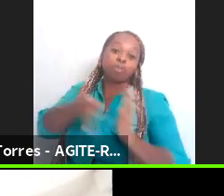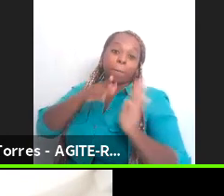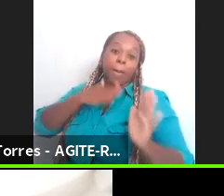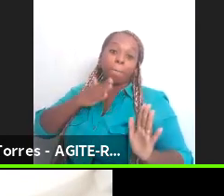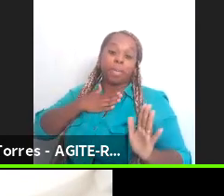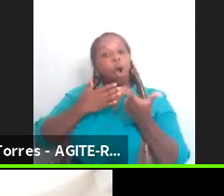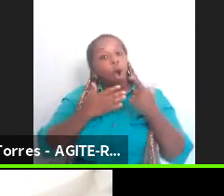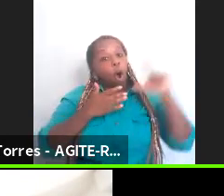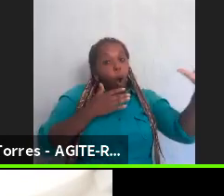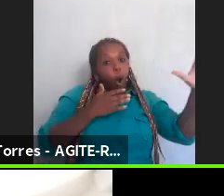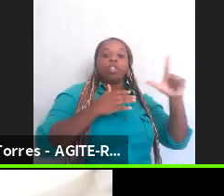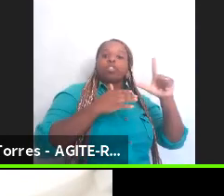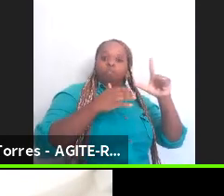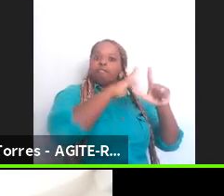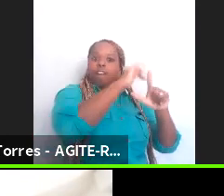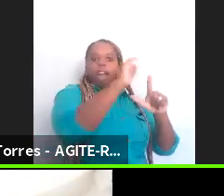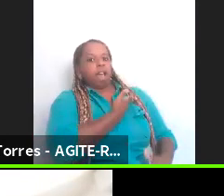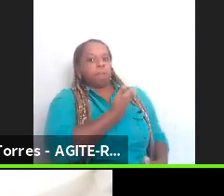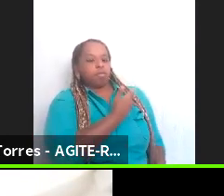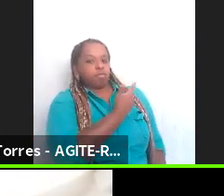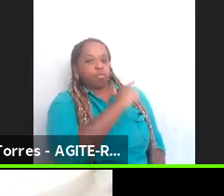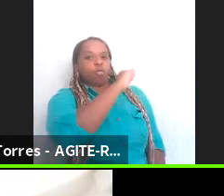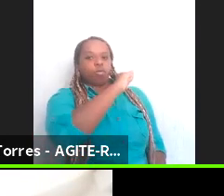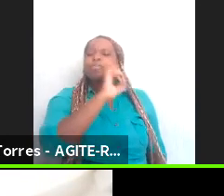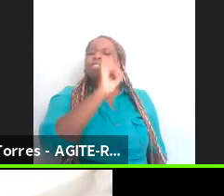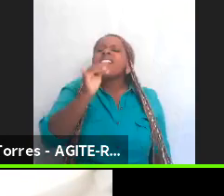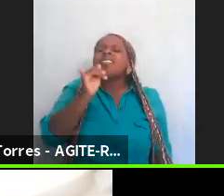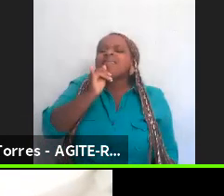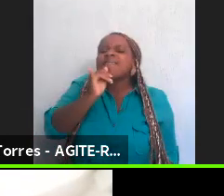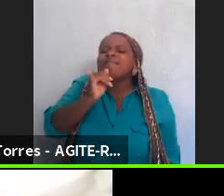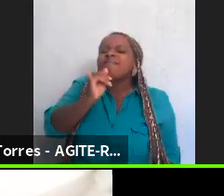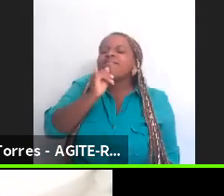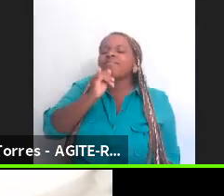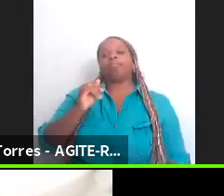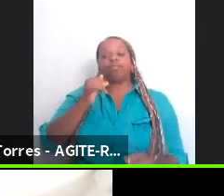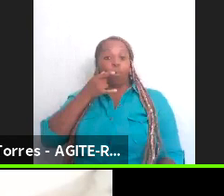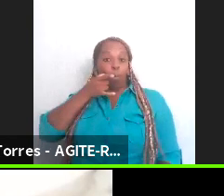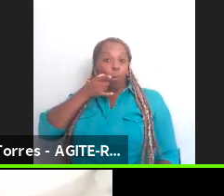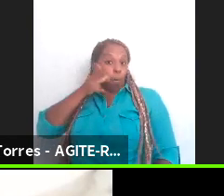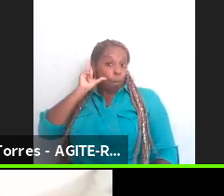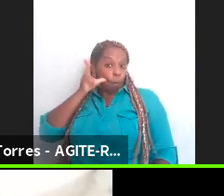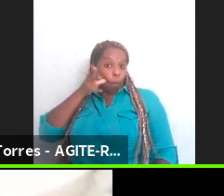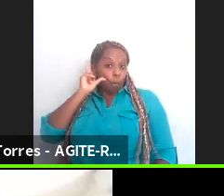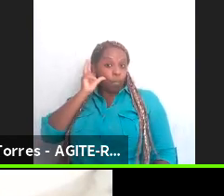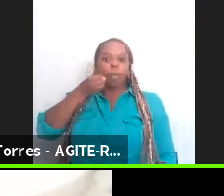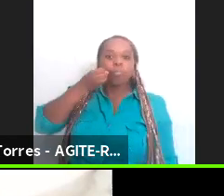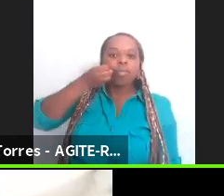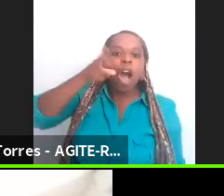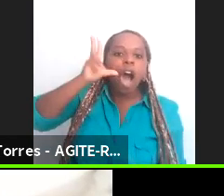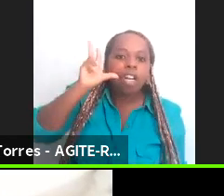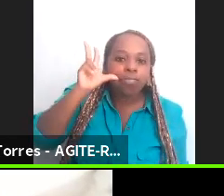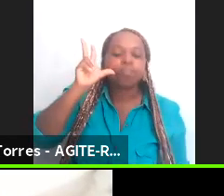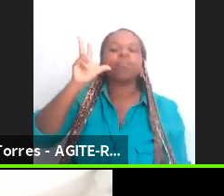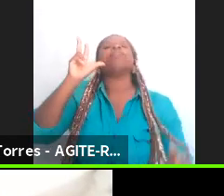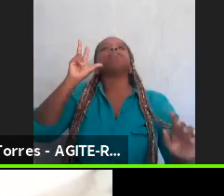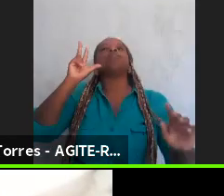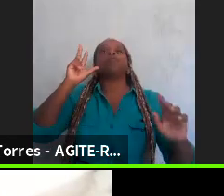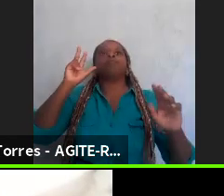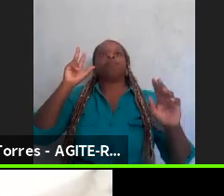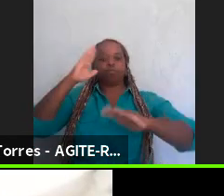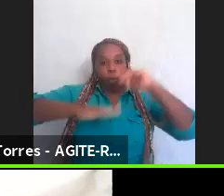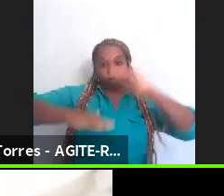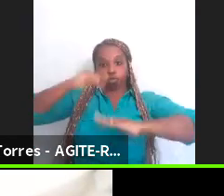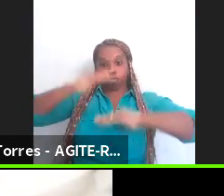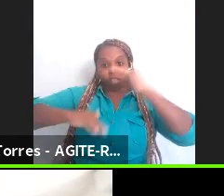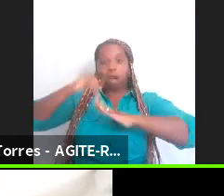colega. E eu vou só exemplificar uma coisa que me aconteceu ontem, aliás, anteontem, que eu acho só importante ressaltar isso em termos de